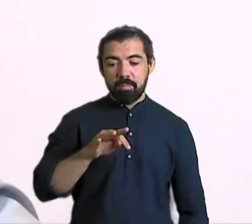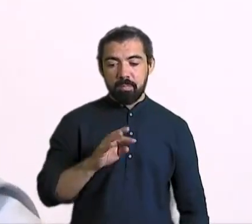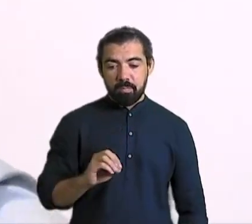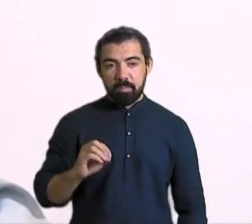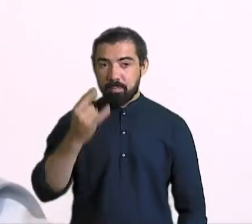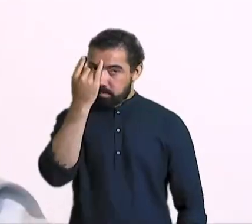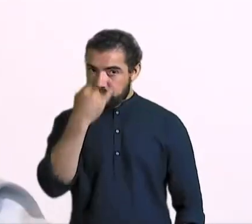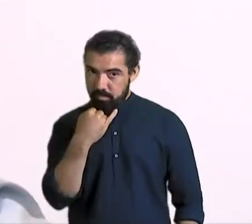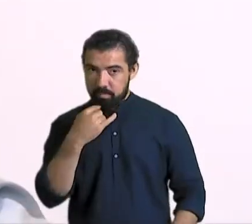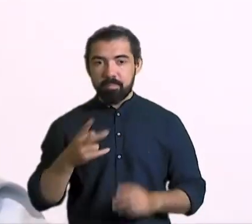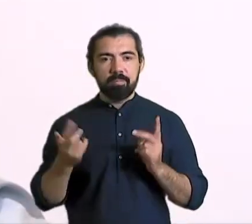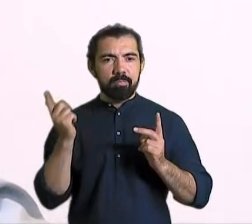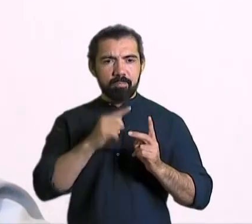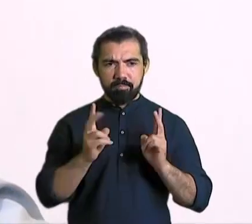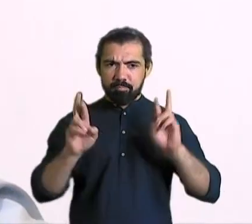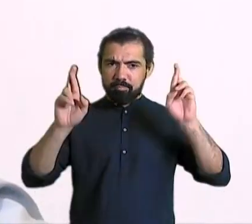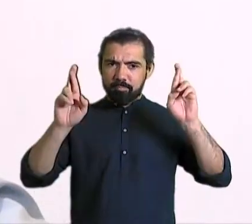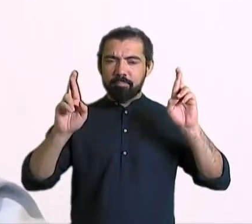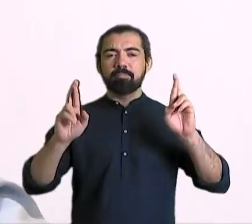ideia e que